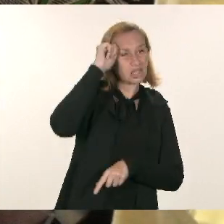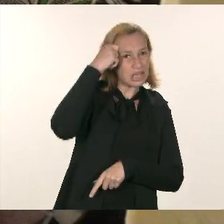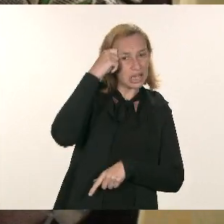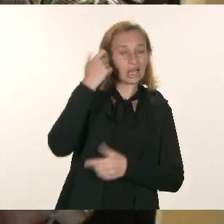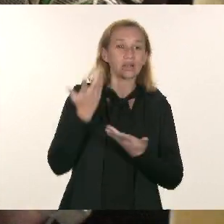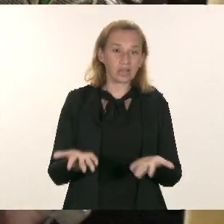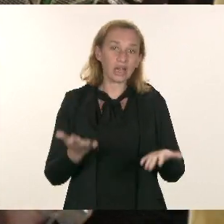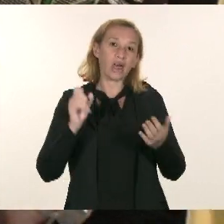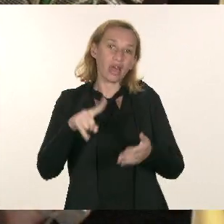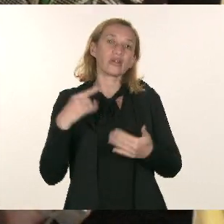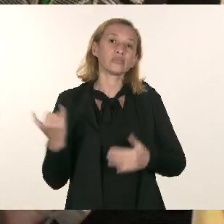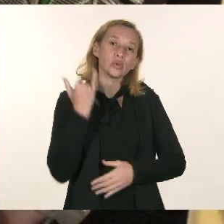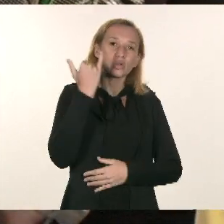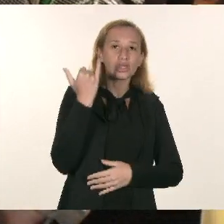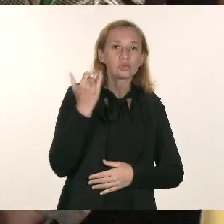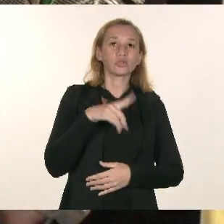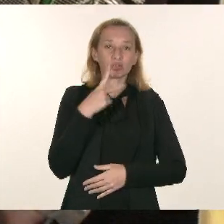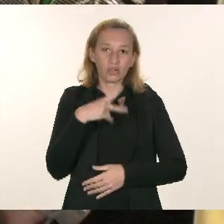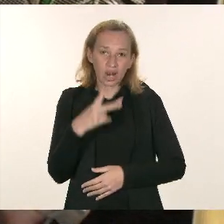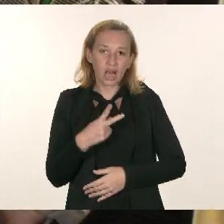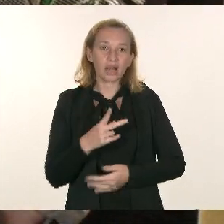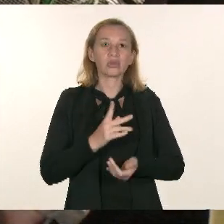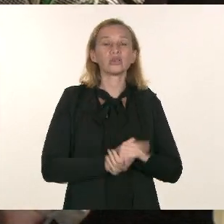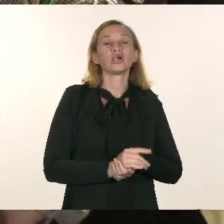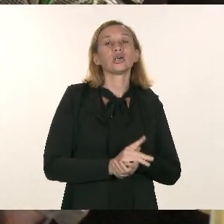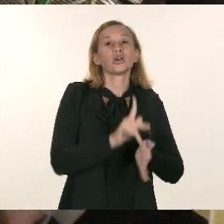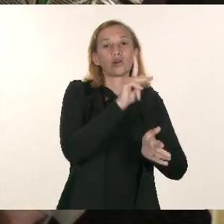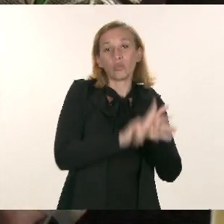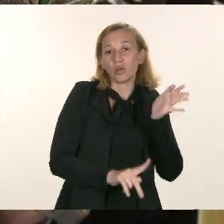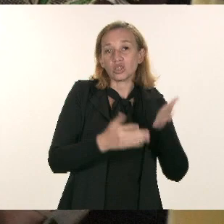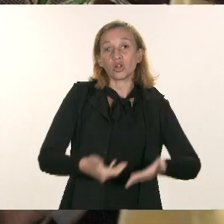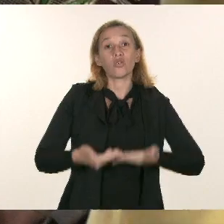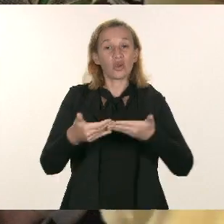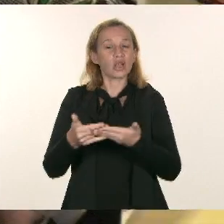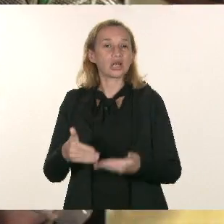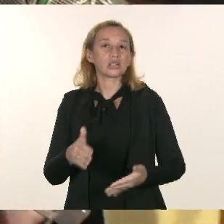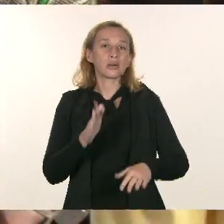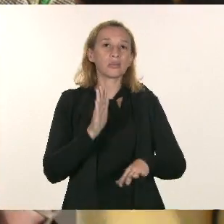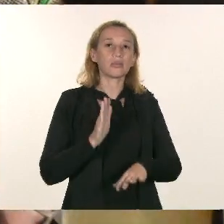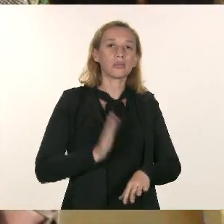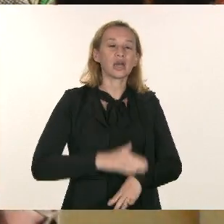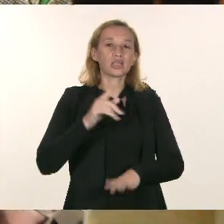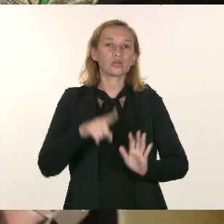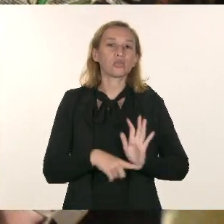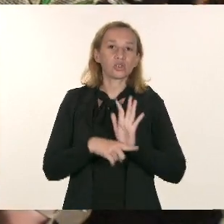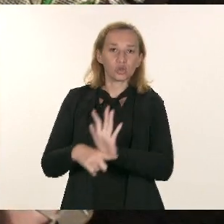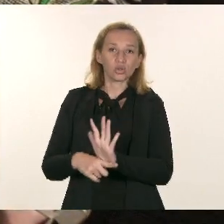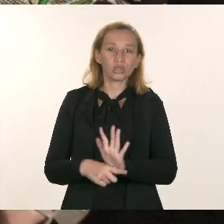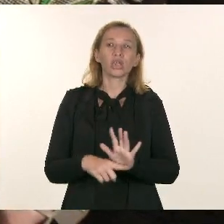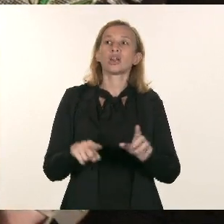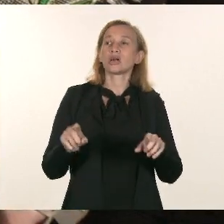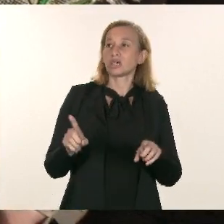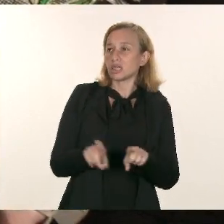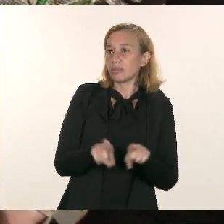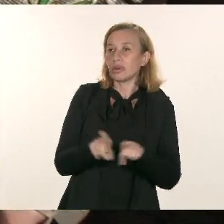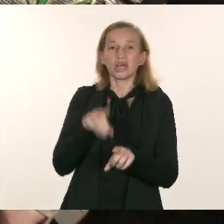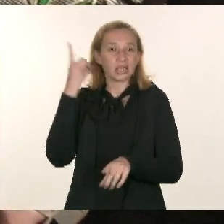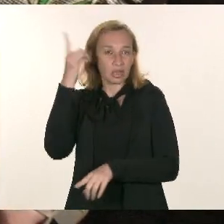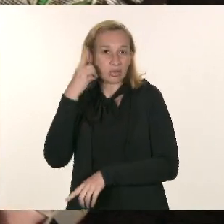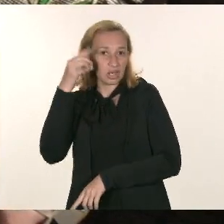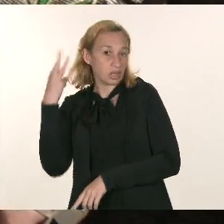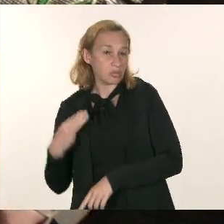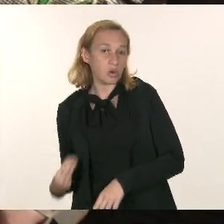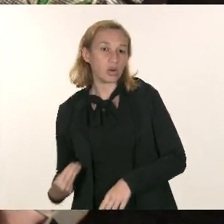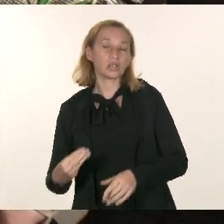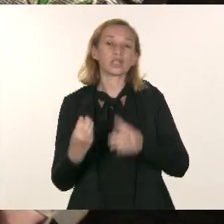isso é muito importante nós ressaltarmos que o projeto oferece mais um dispositivo. Eu, inclusive, deputada Mônica, fiz uma emenda entre as 3